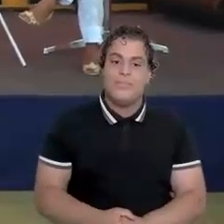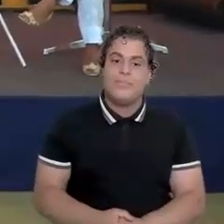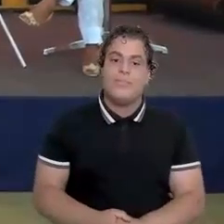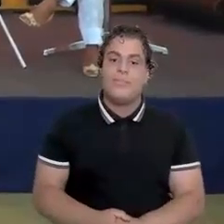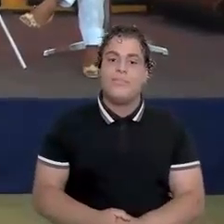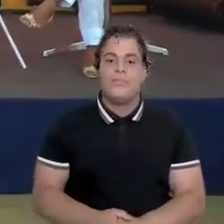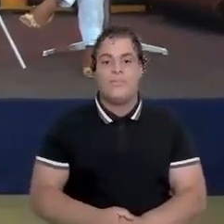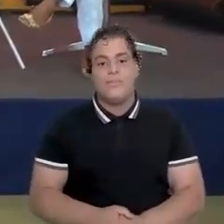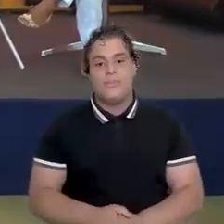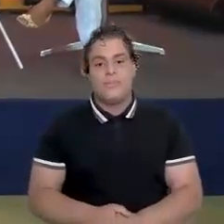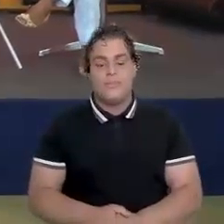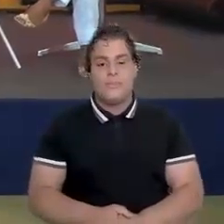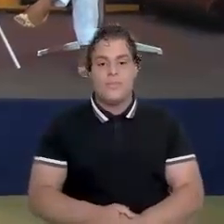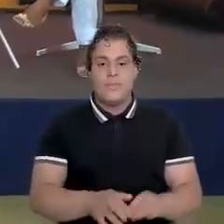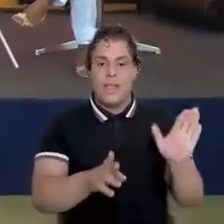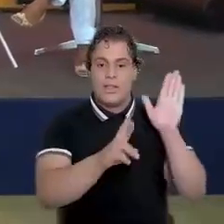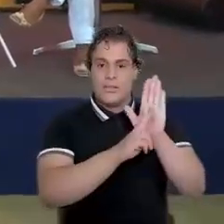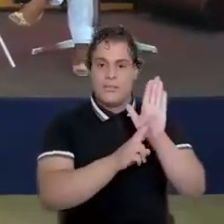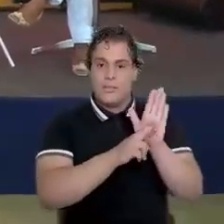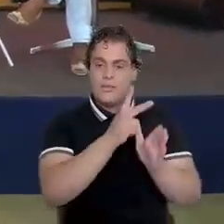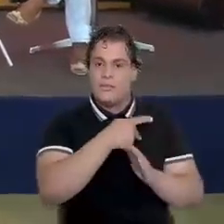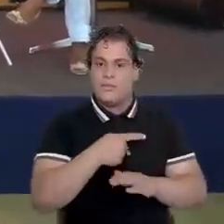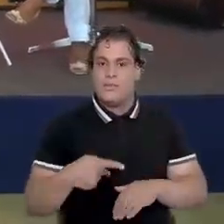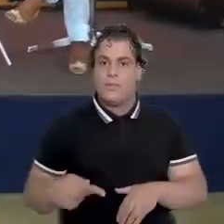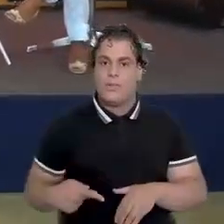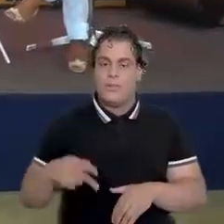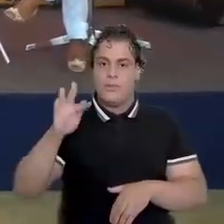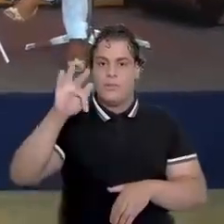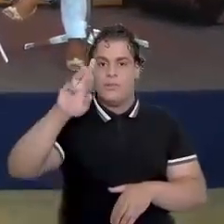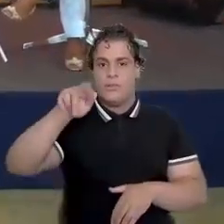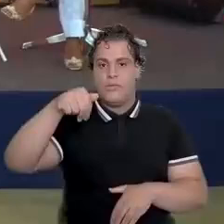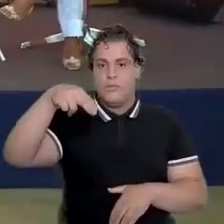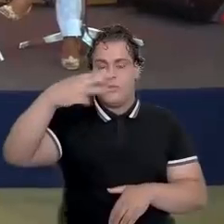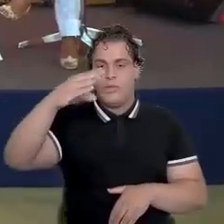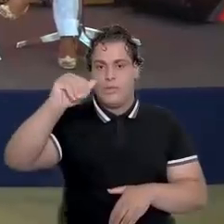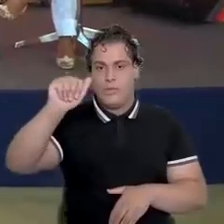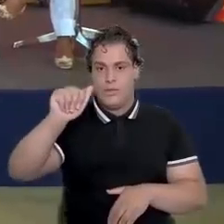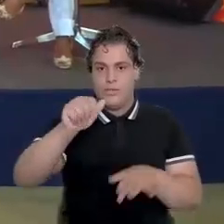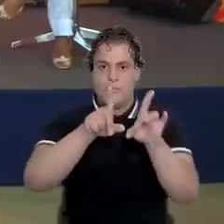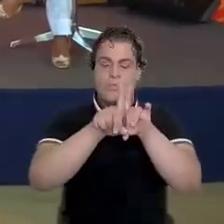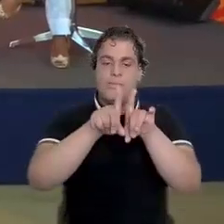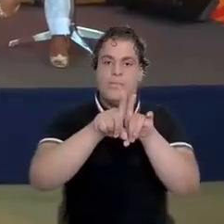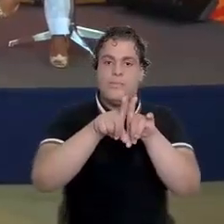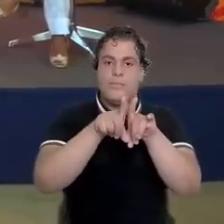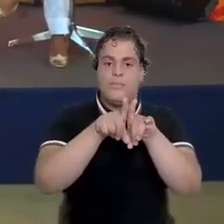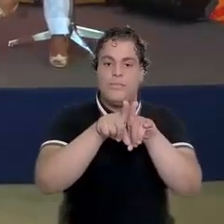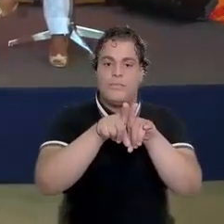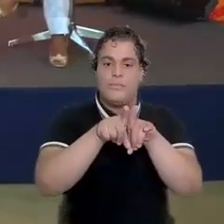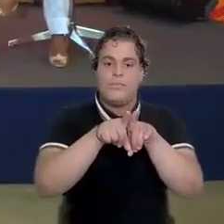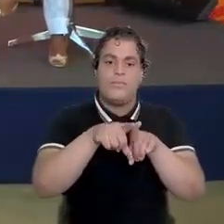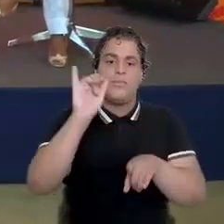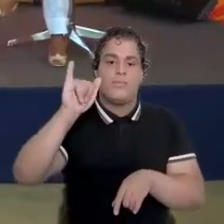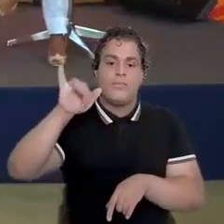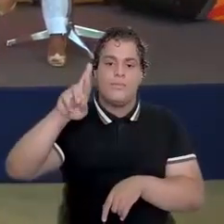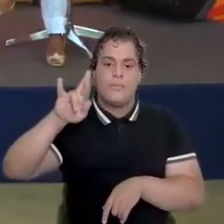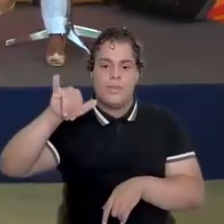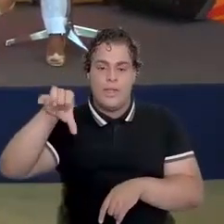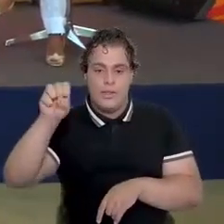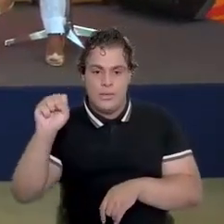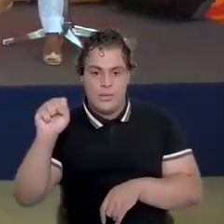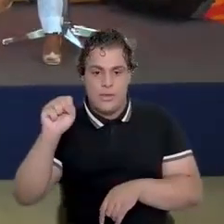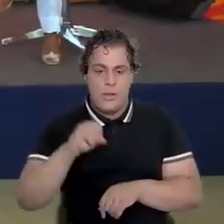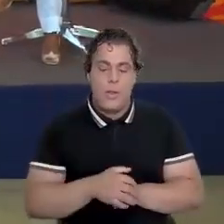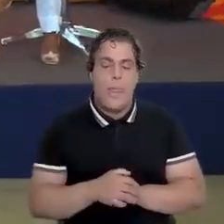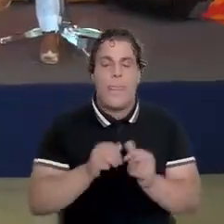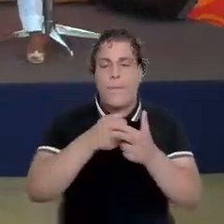do presidente da Zaleng, França, da pessoa também da Iris e